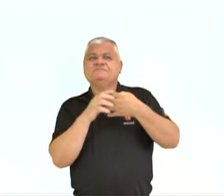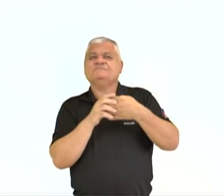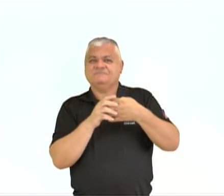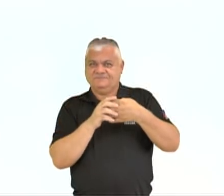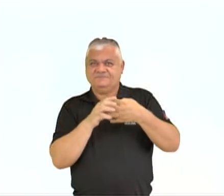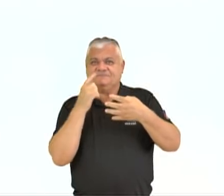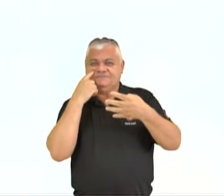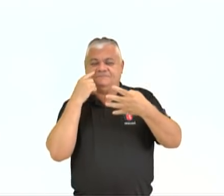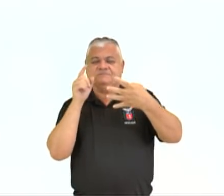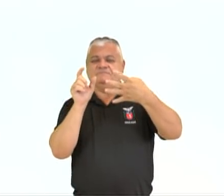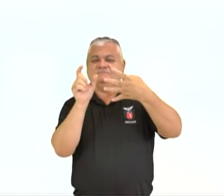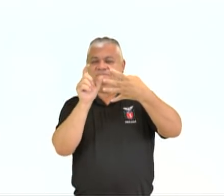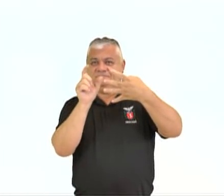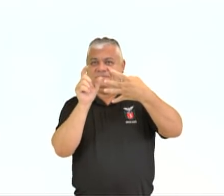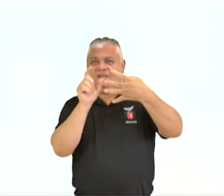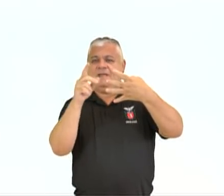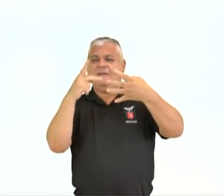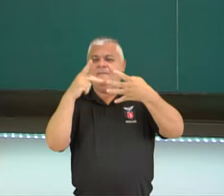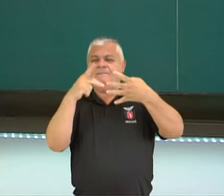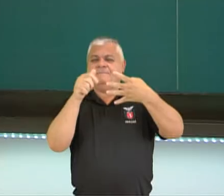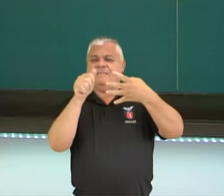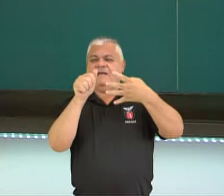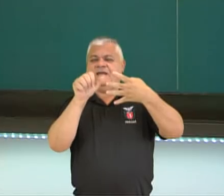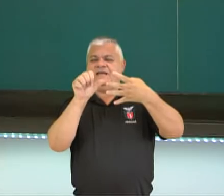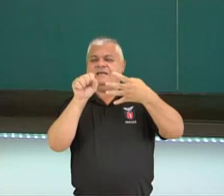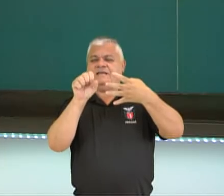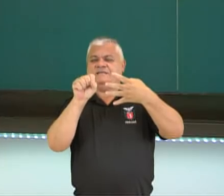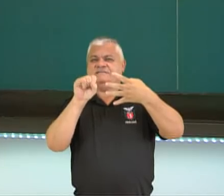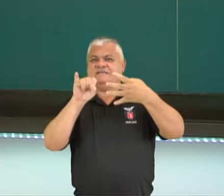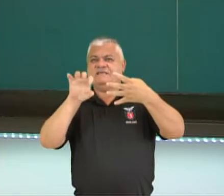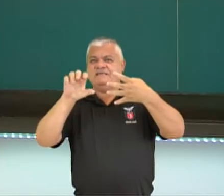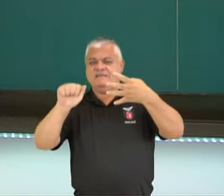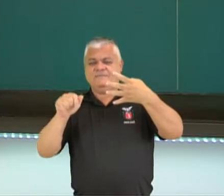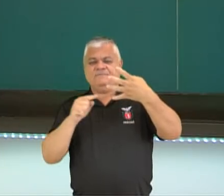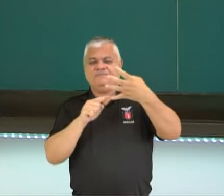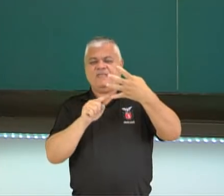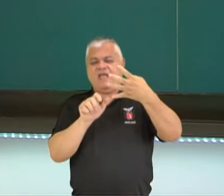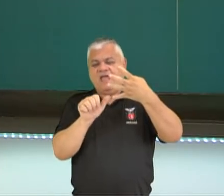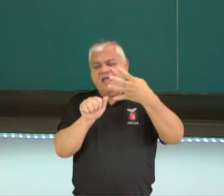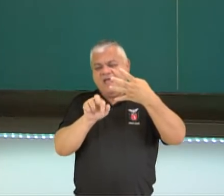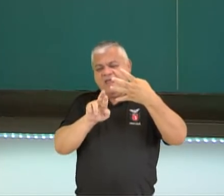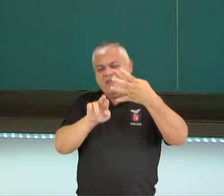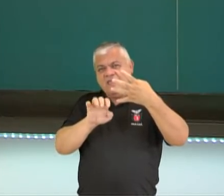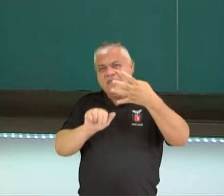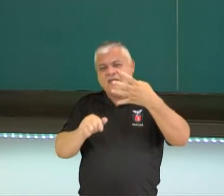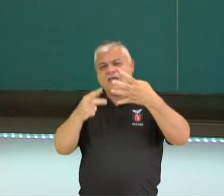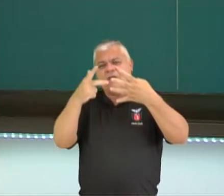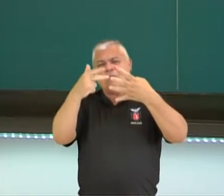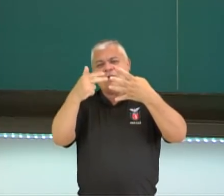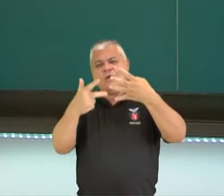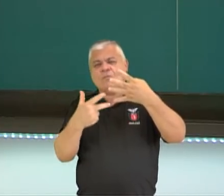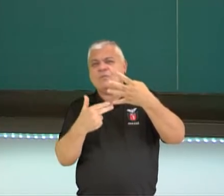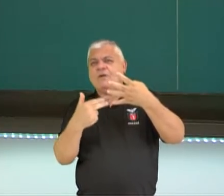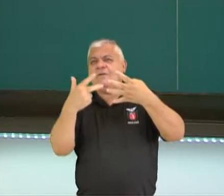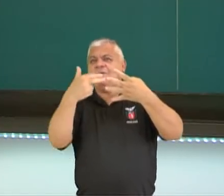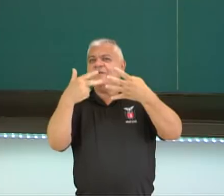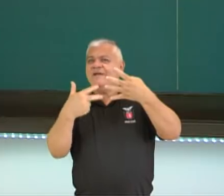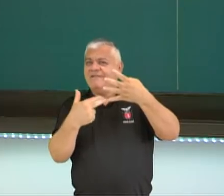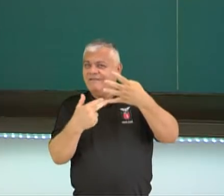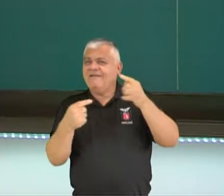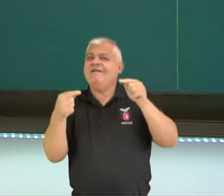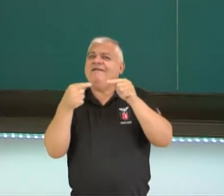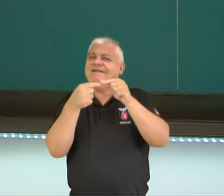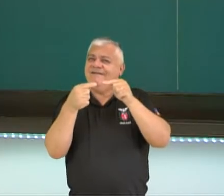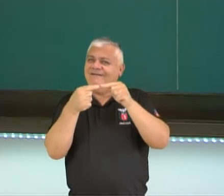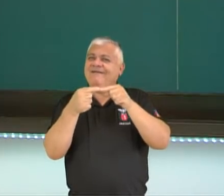quarto verso o finalzinho do segundo verso e o finalzinho do quarto versos terminam